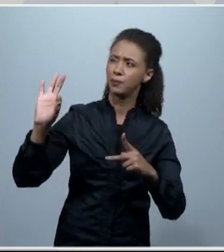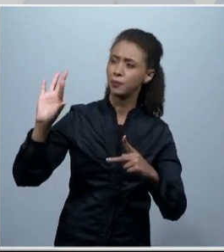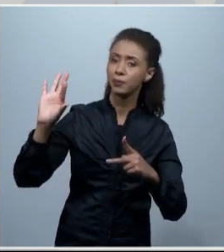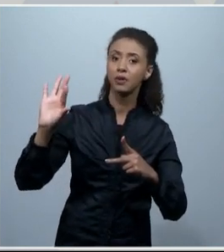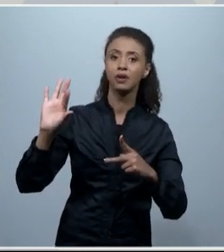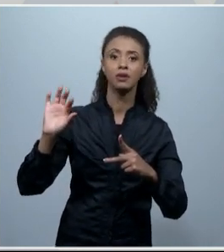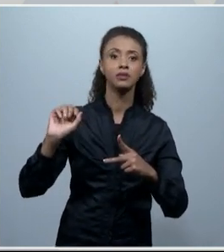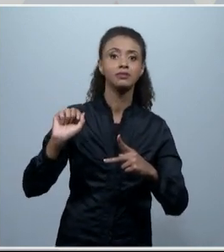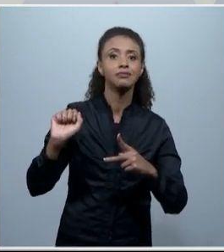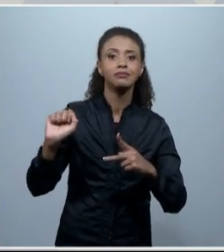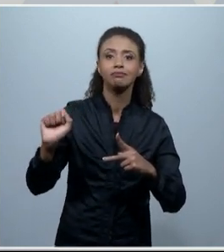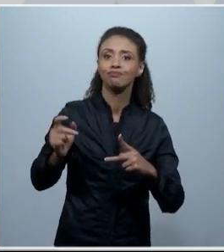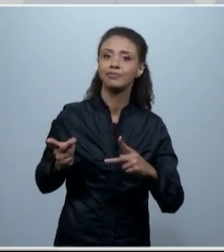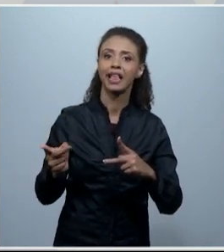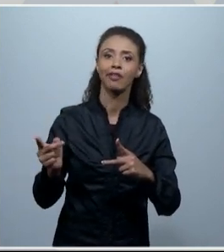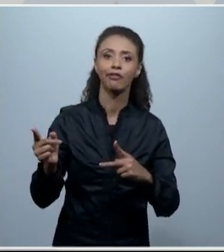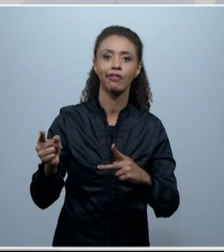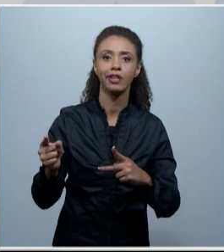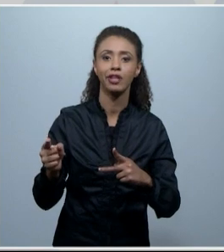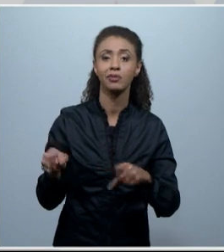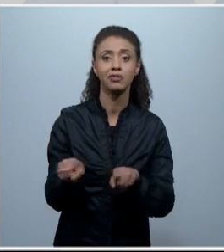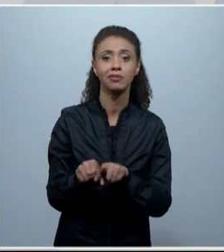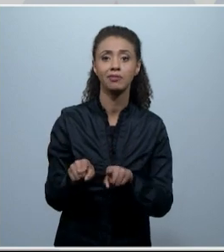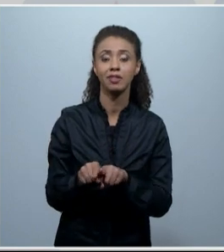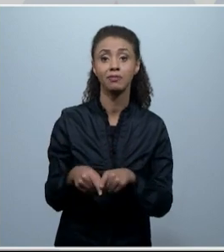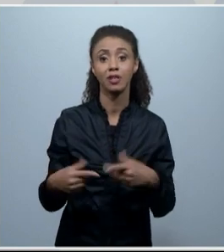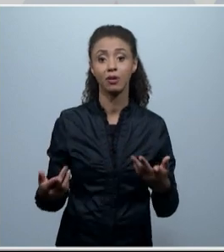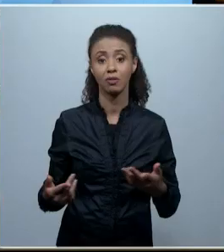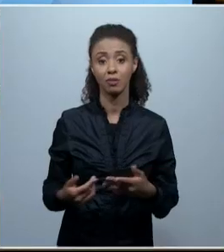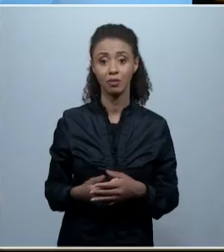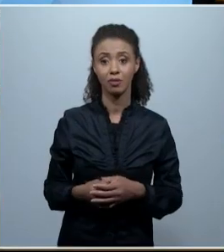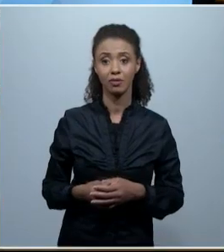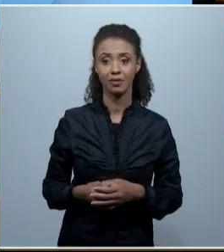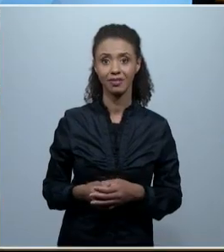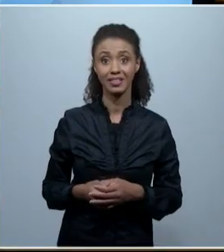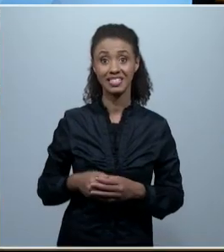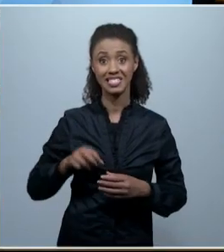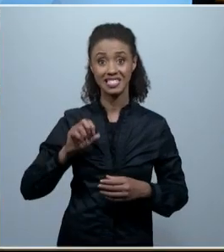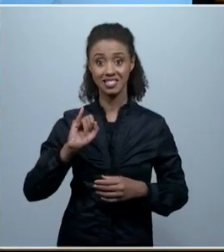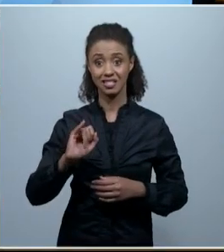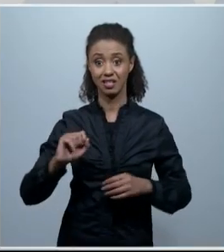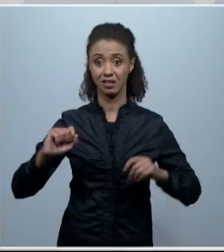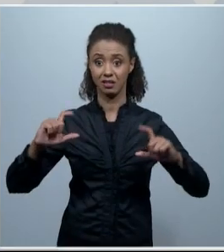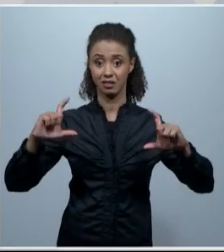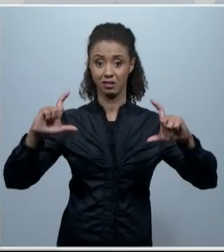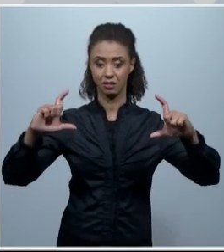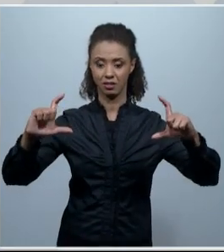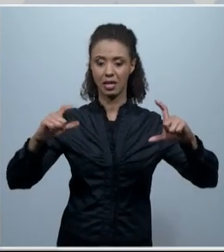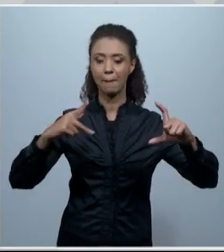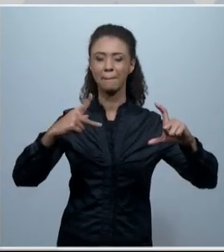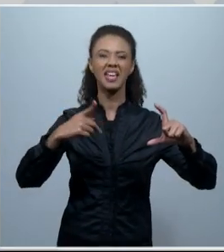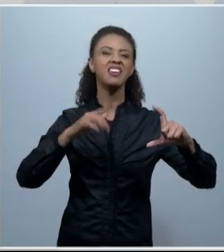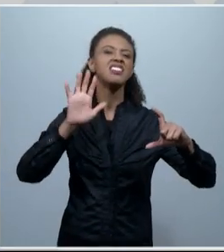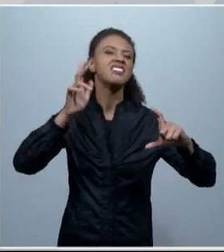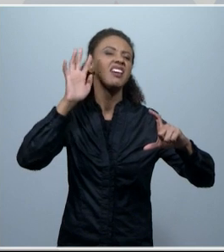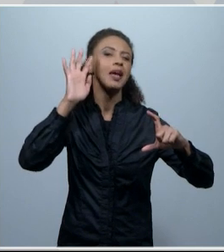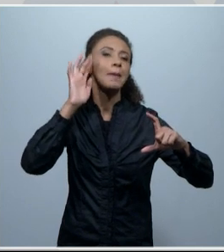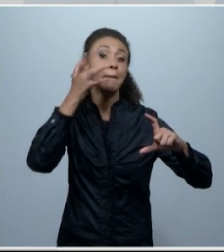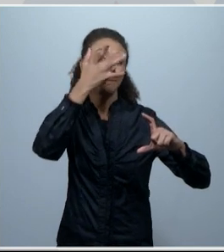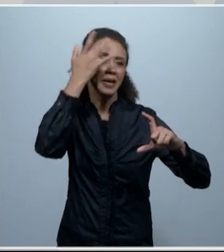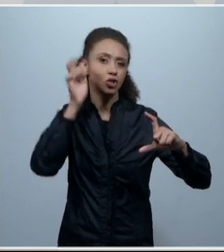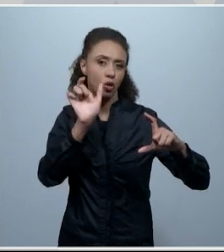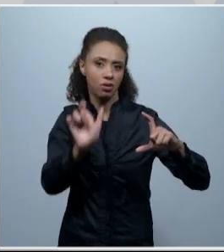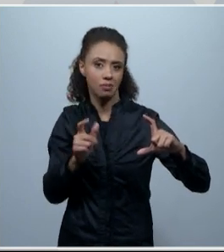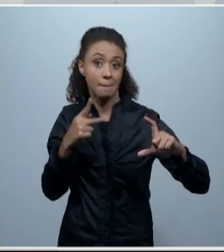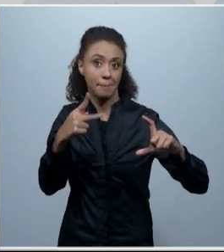quanto você queira então o indivíduo que mora aqui dentro se sp representa uma pessoa que mora aqui dentro e